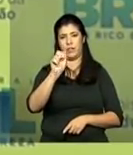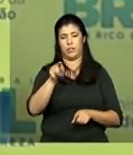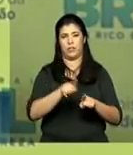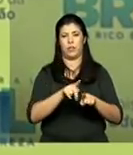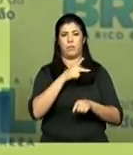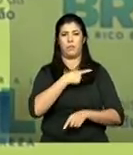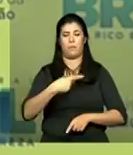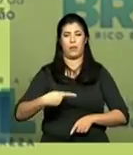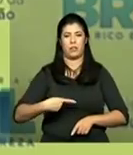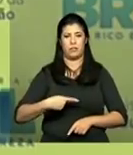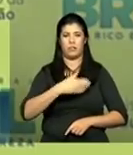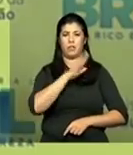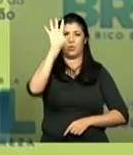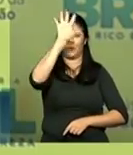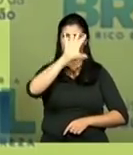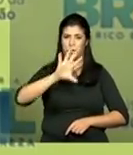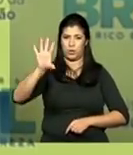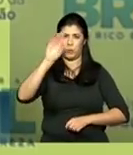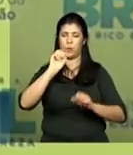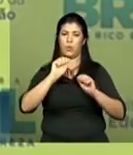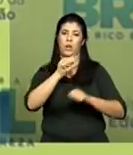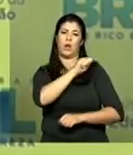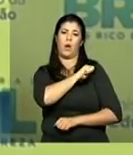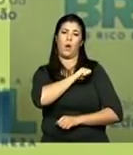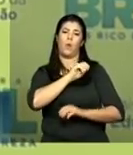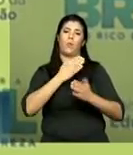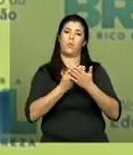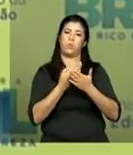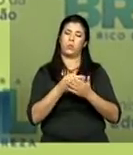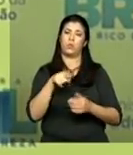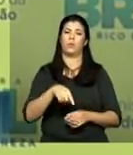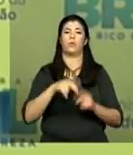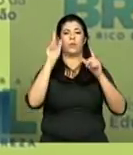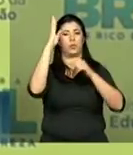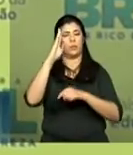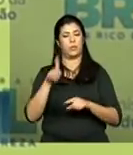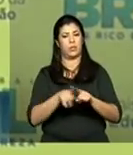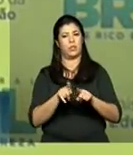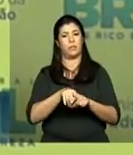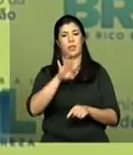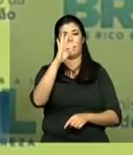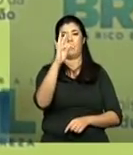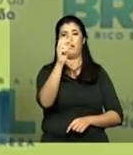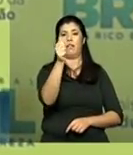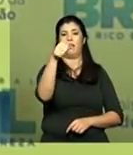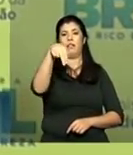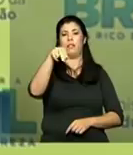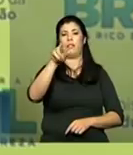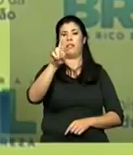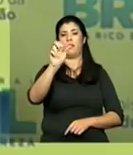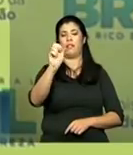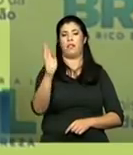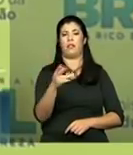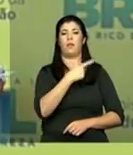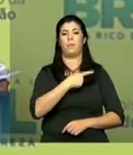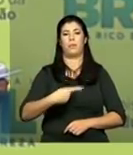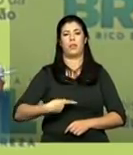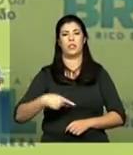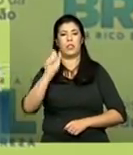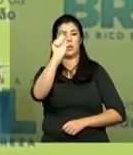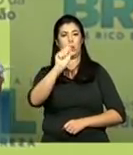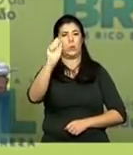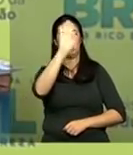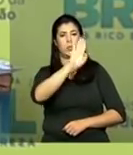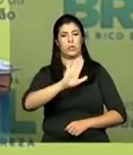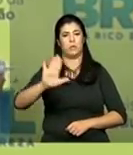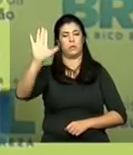dos Estudantes, ali, e Tanara, presidente da Associação Nacional